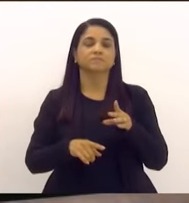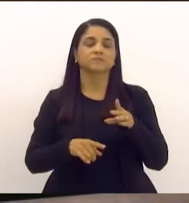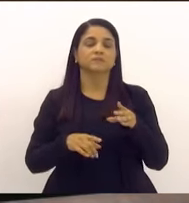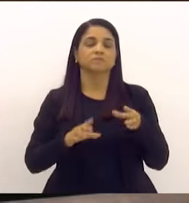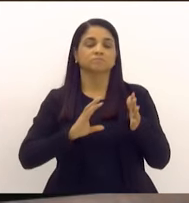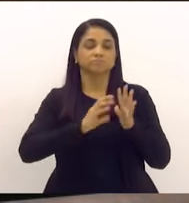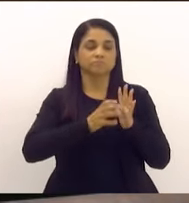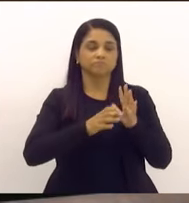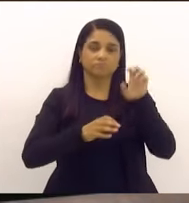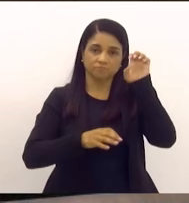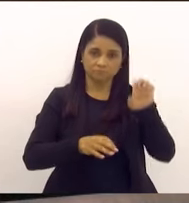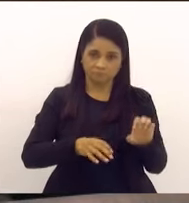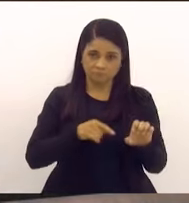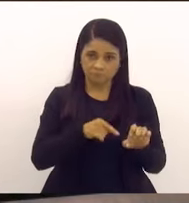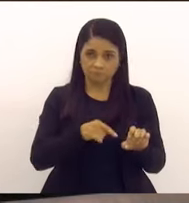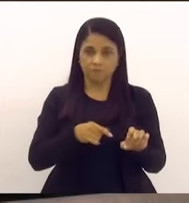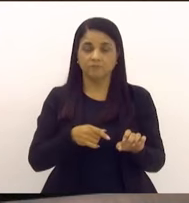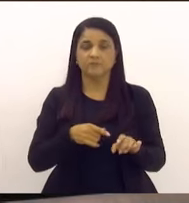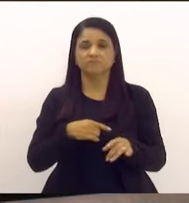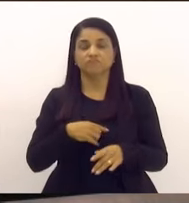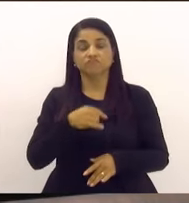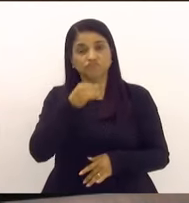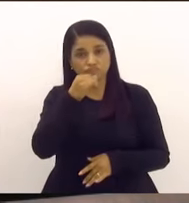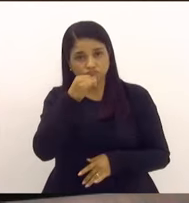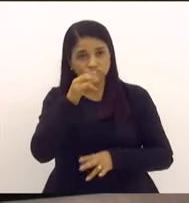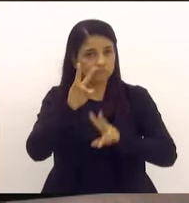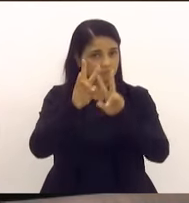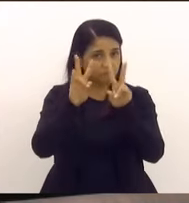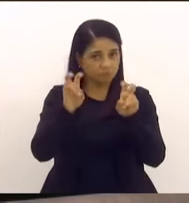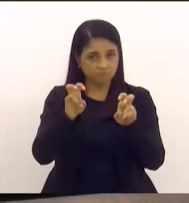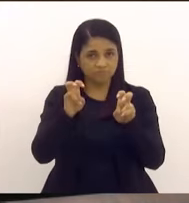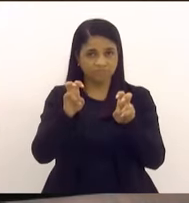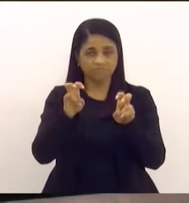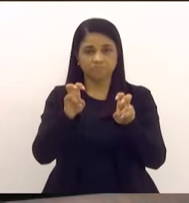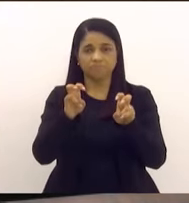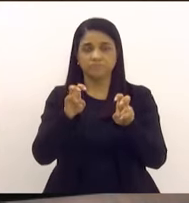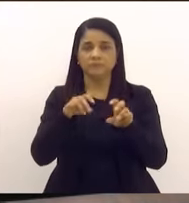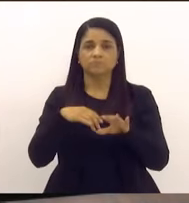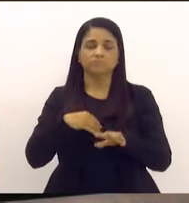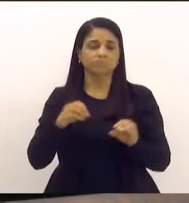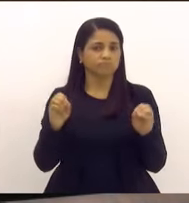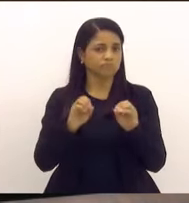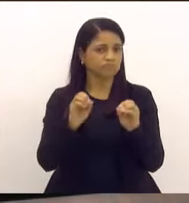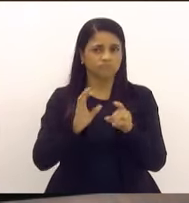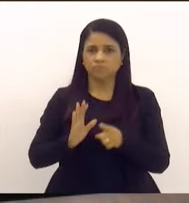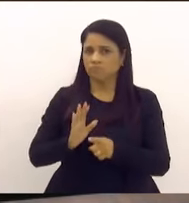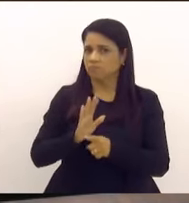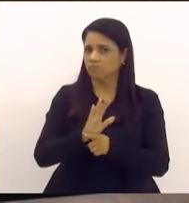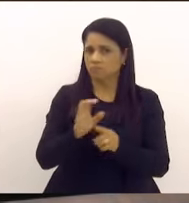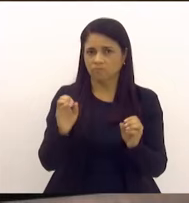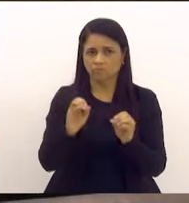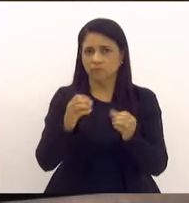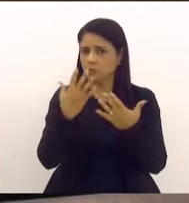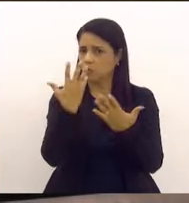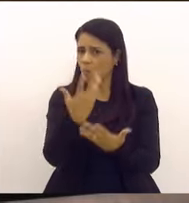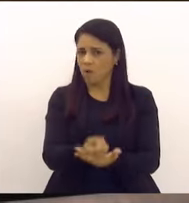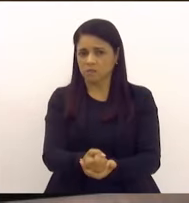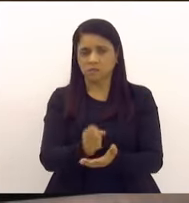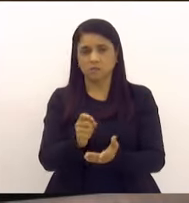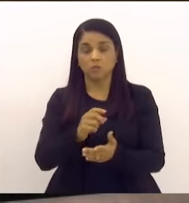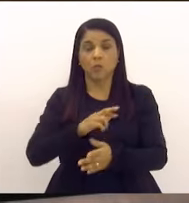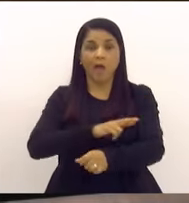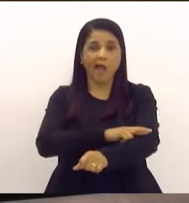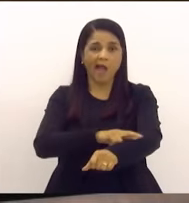oposição, porque é um assunto triste que nós não vamos colaborar, não aceitamos, que é o